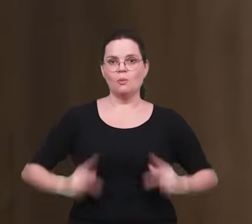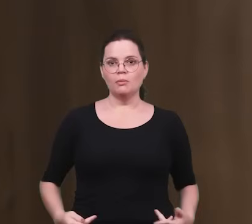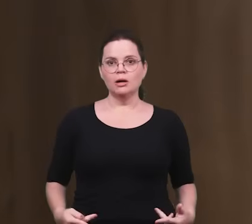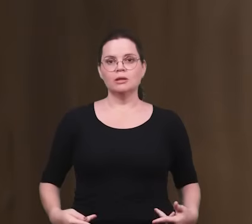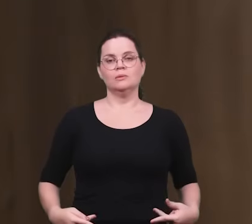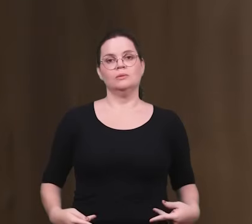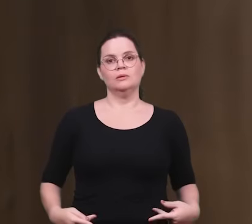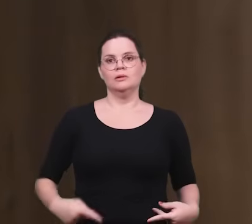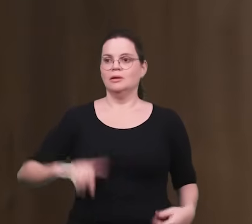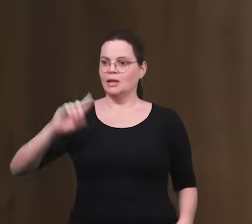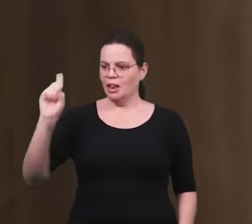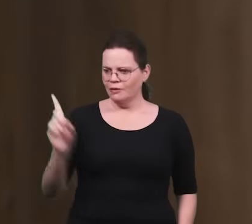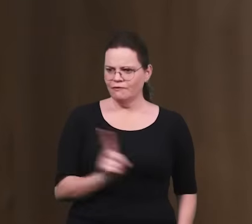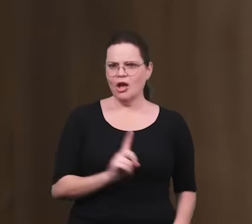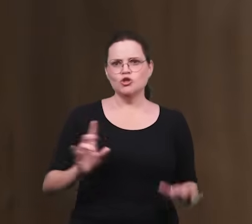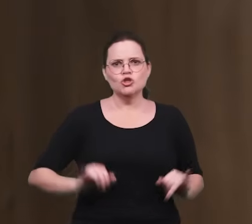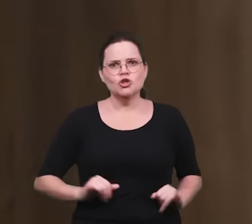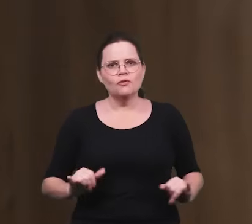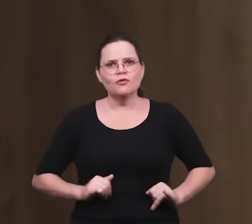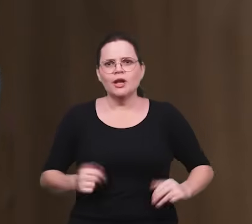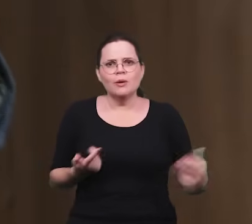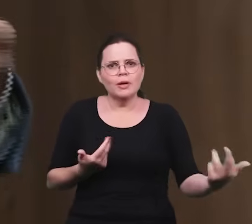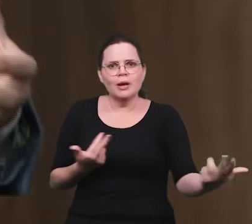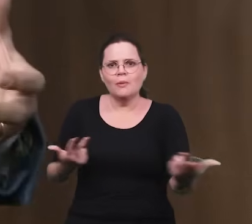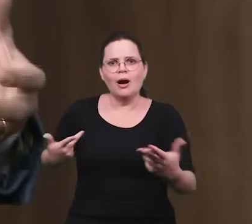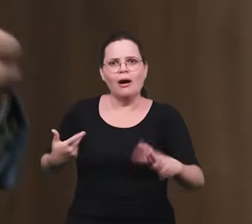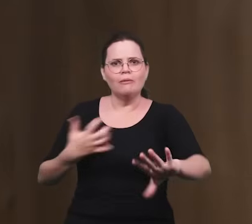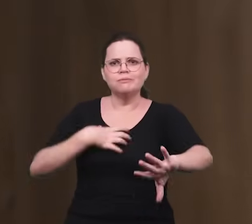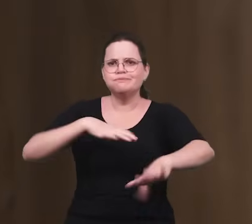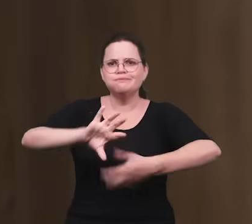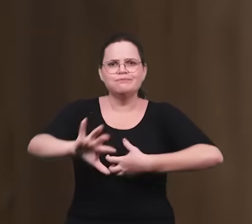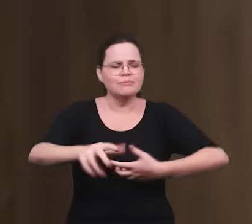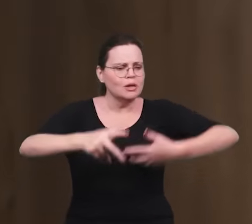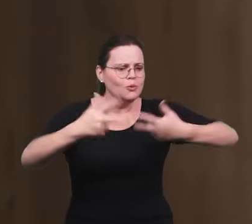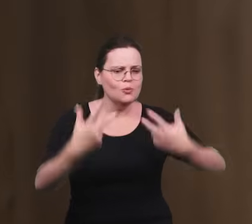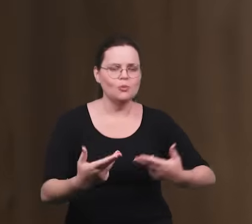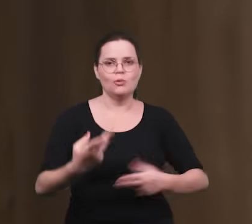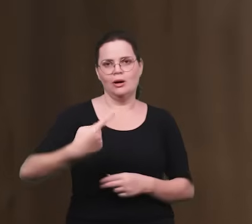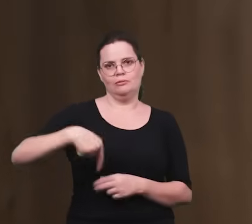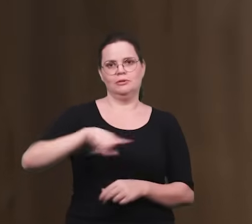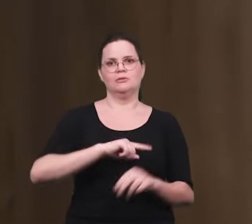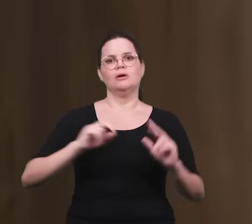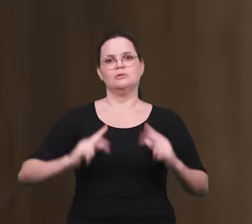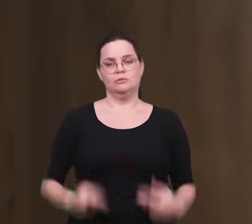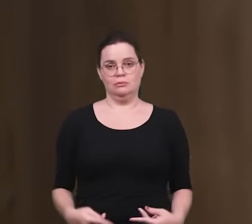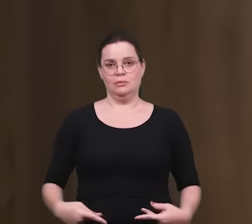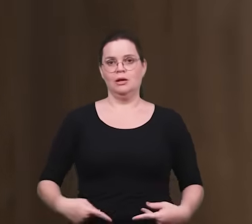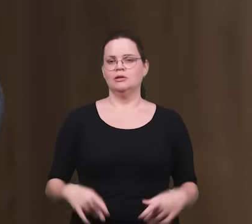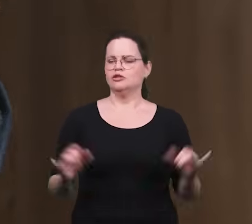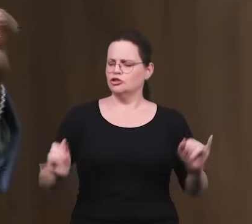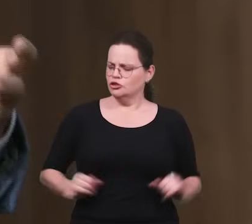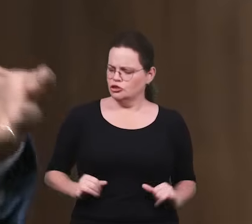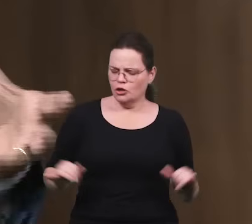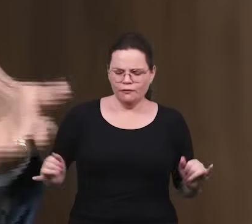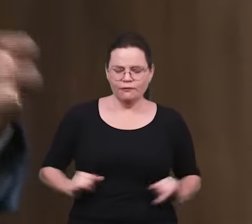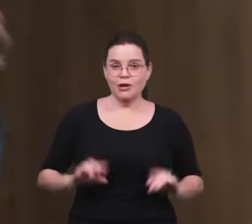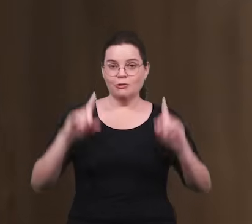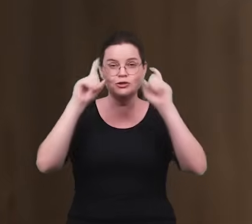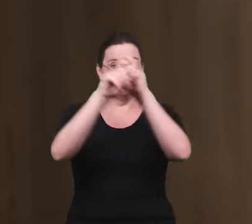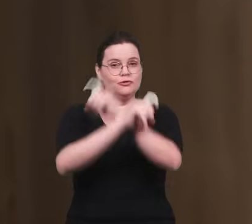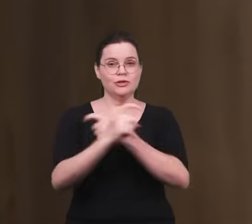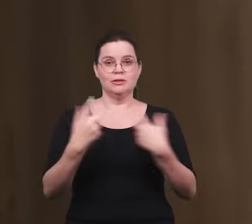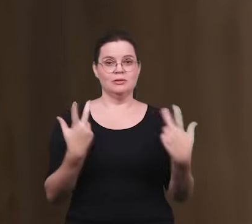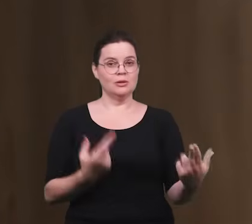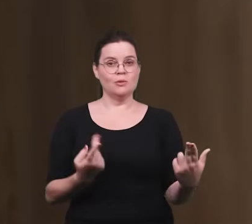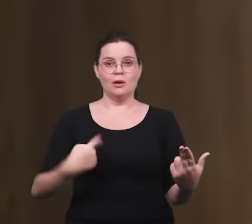se fez homem para sofrer as mesmas dores que nós sofremos, para passar pelas mesmas